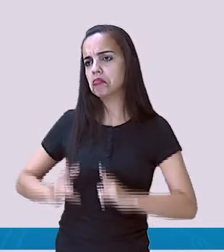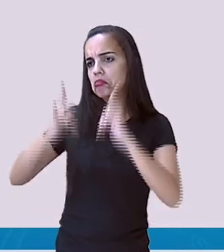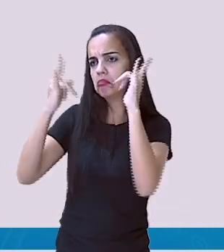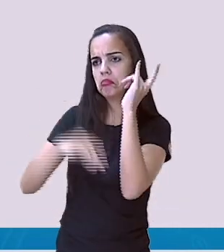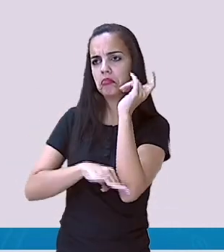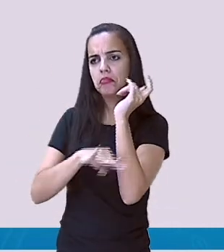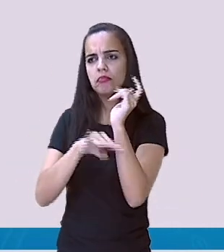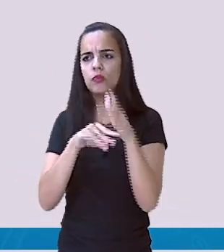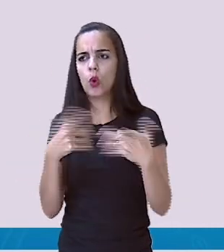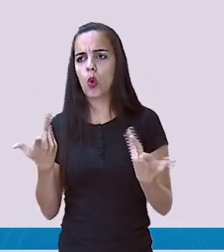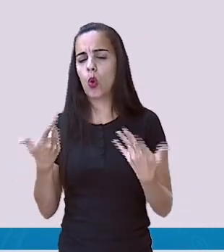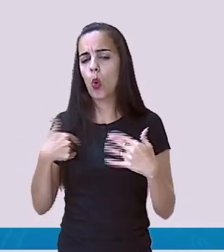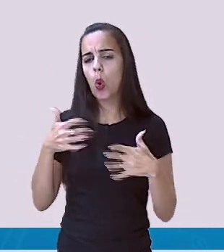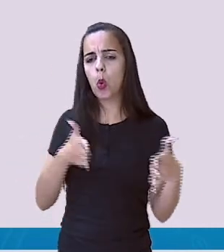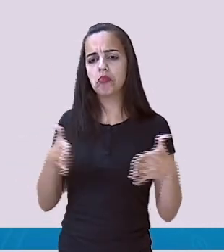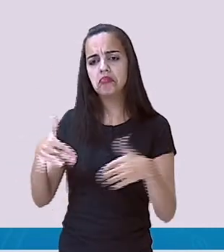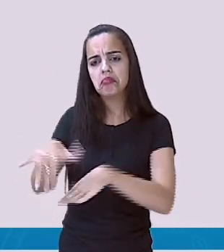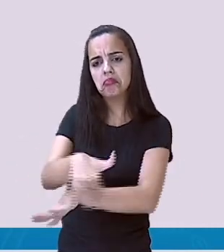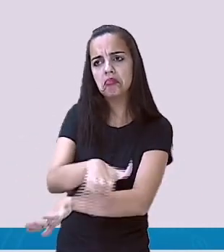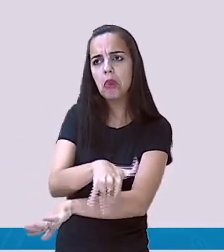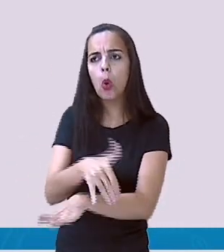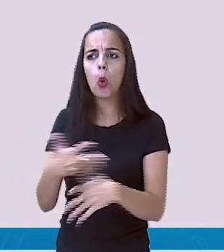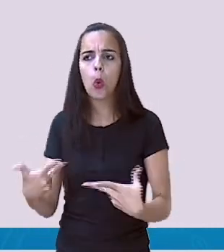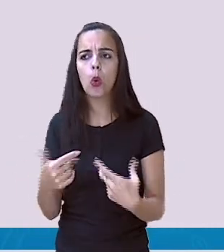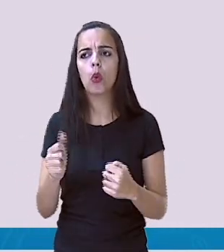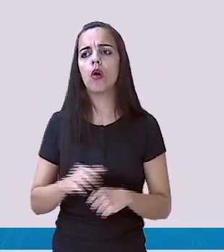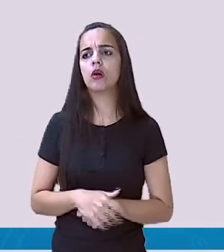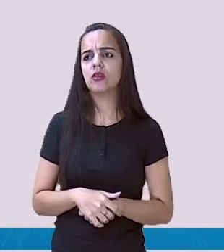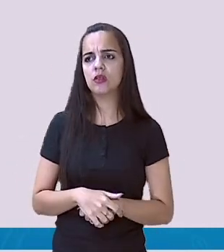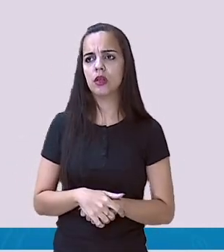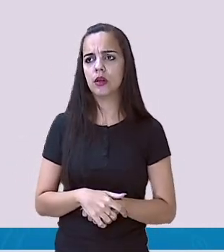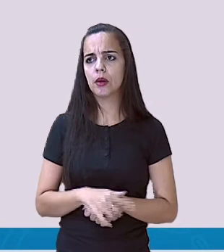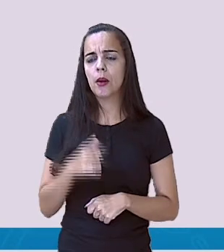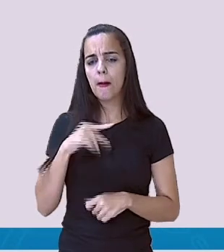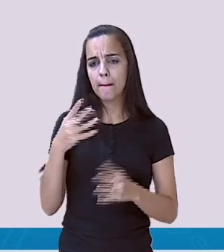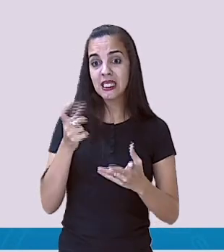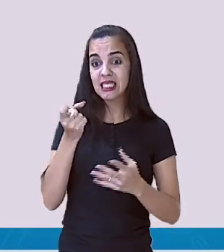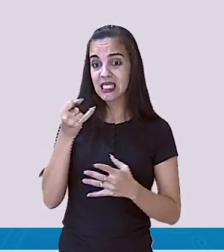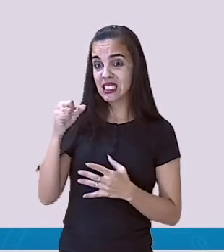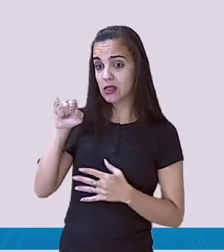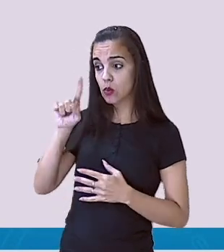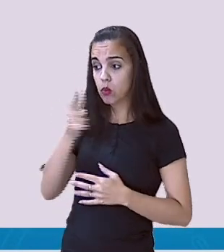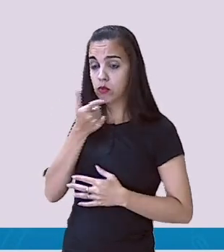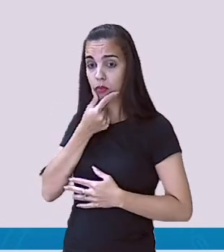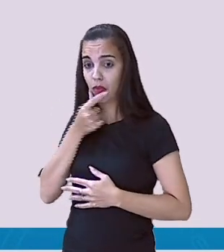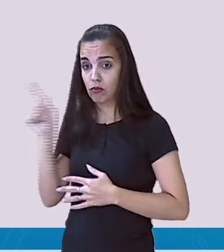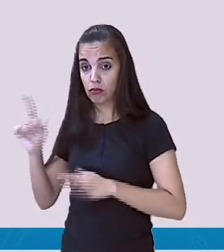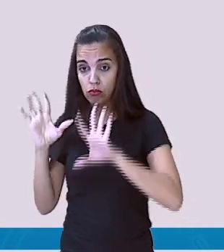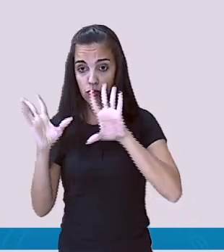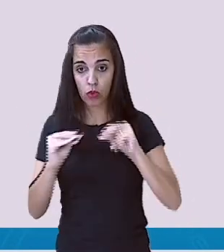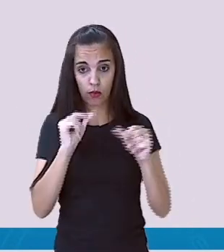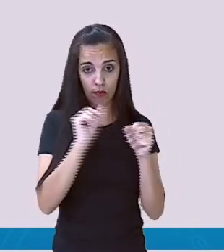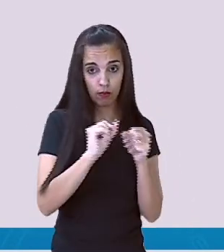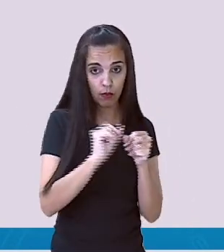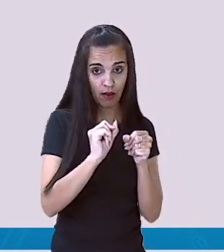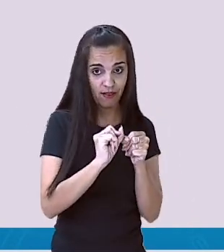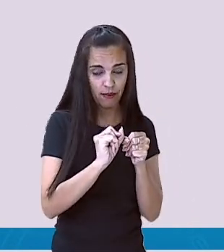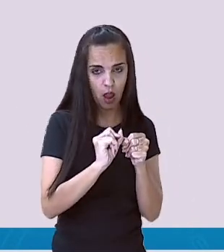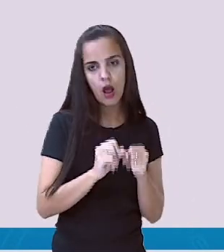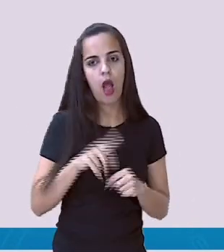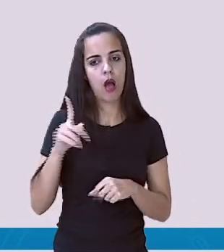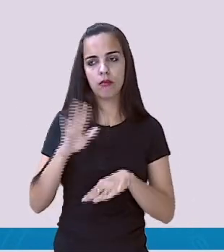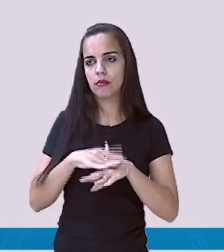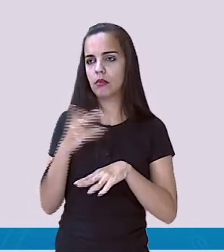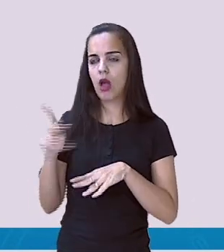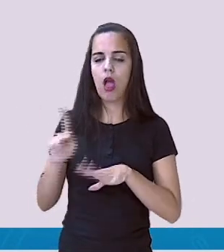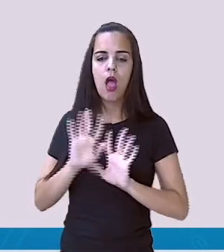ou ter ruas, avenidas, não. Se ela foi modificada pelo homem, ela já passa a ser uma paisagem humanizada.